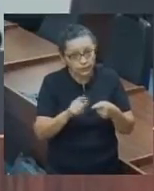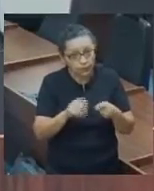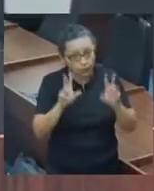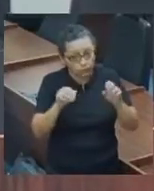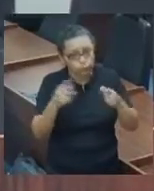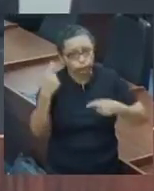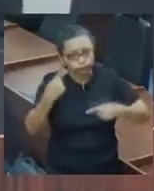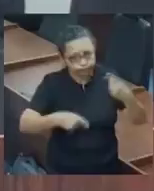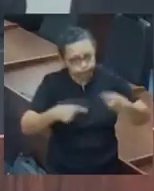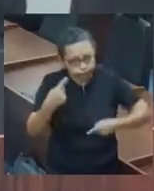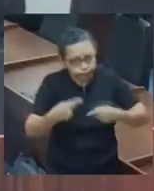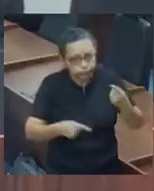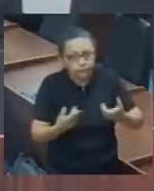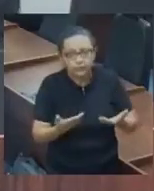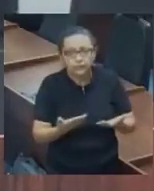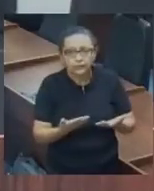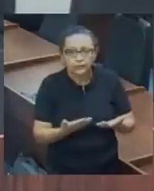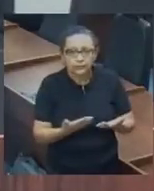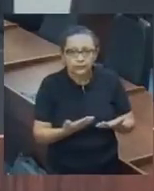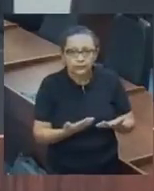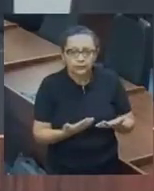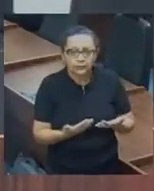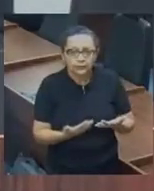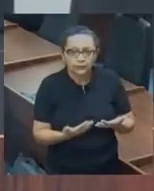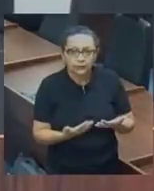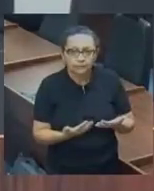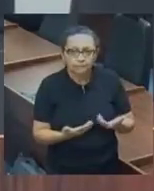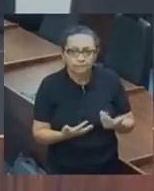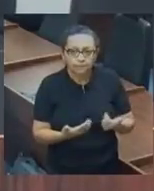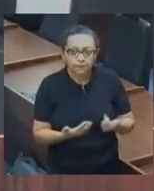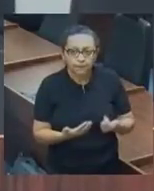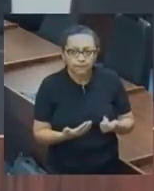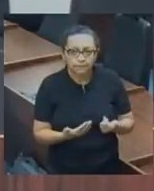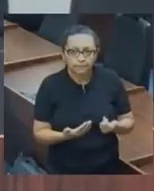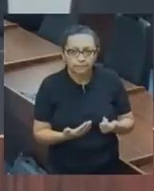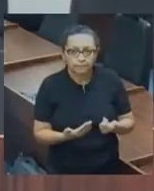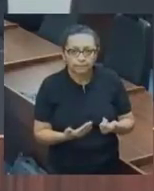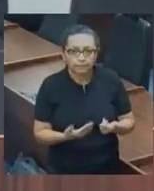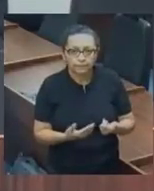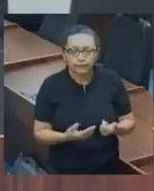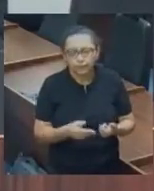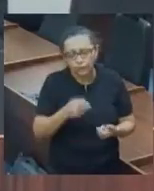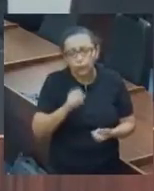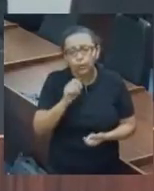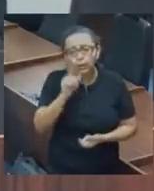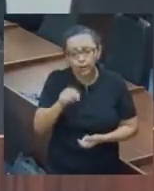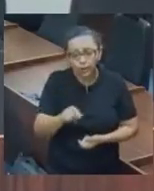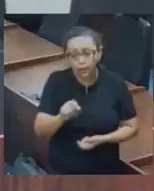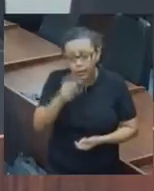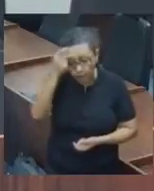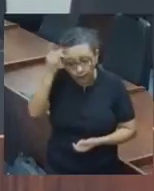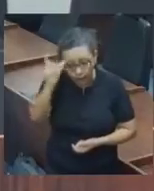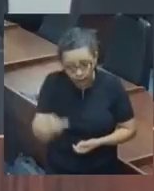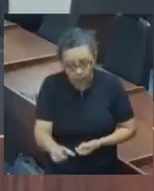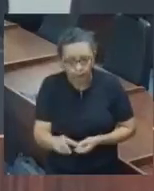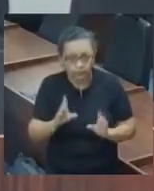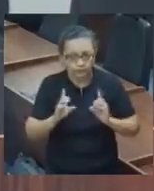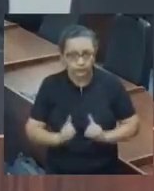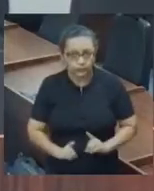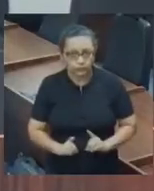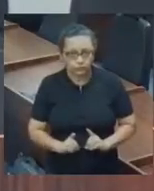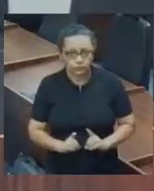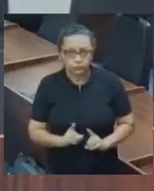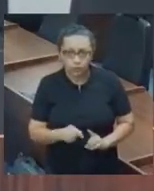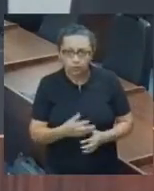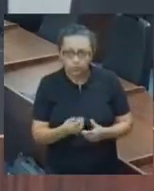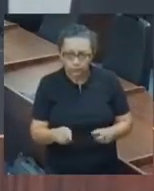na é é sobre é o que é de quem é deficiente a final né isso